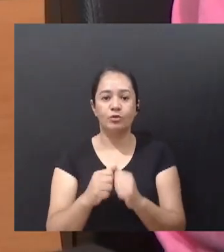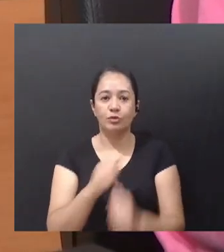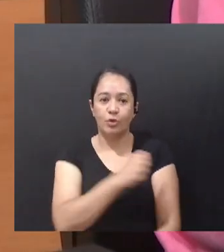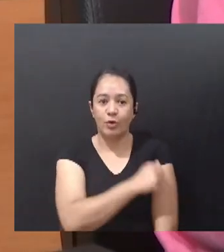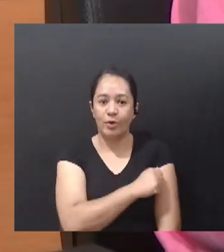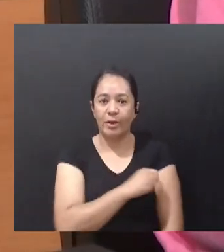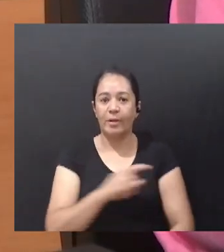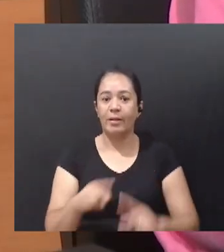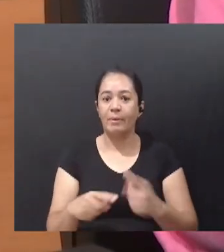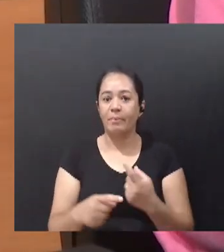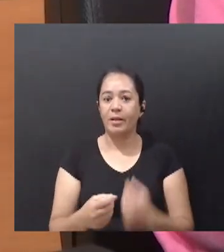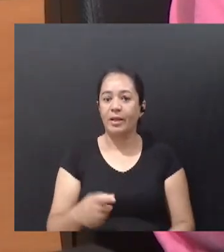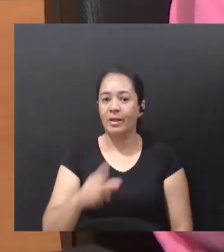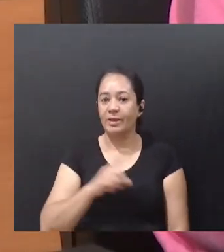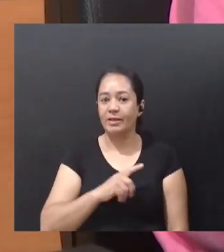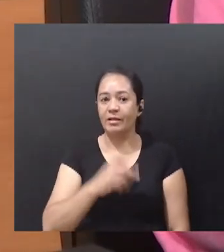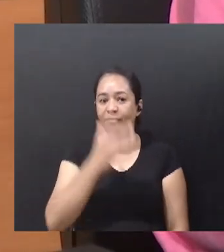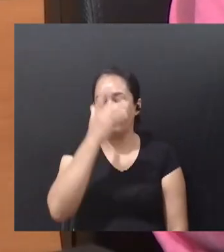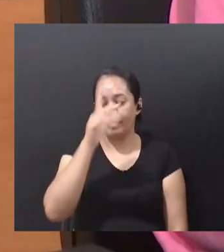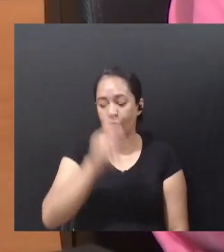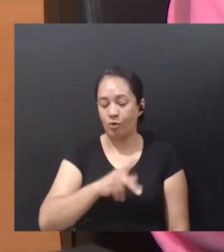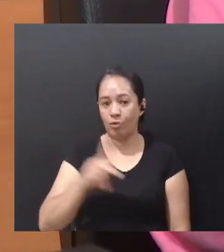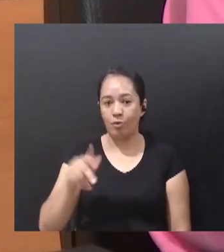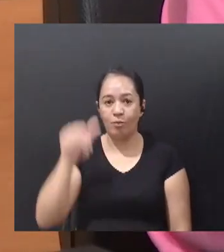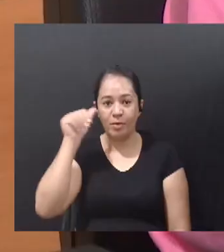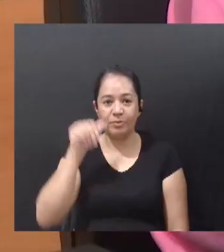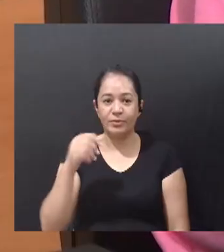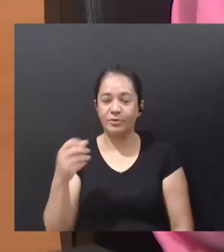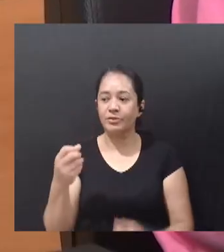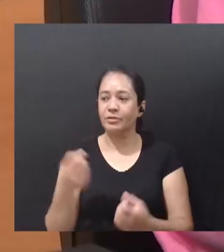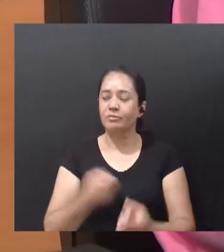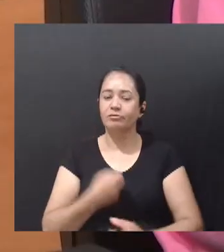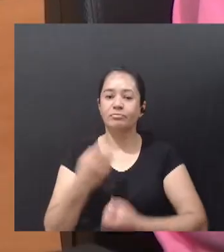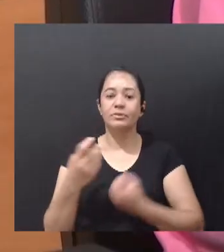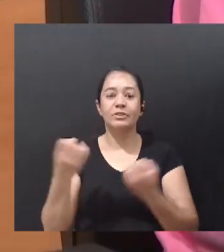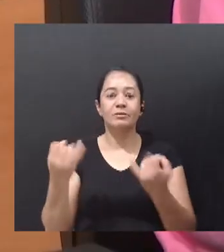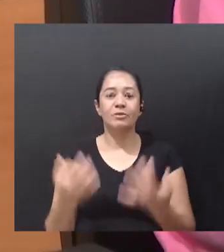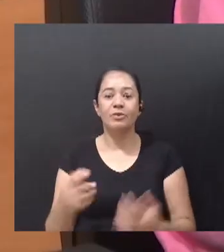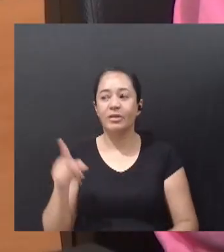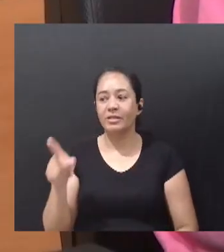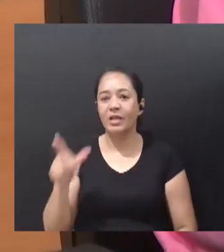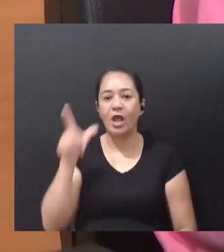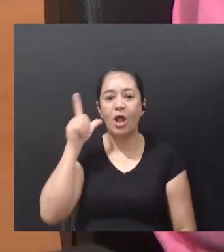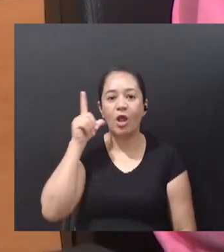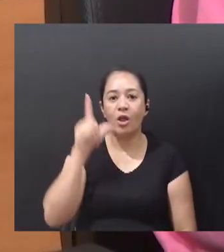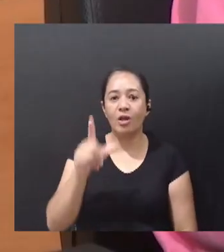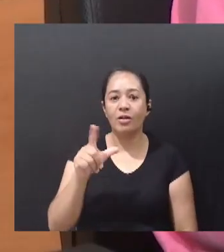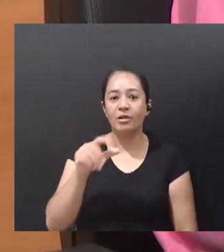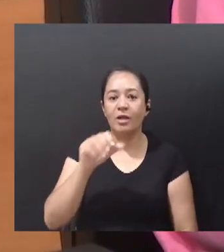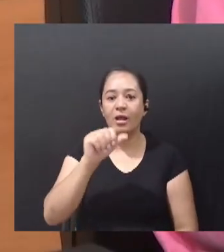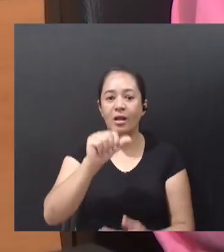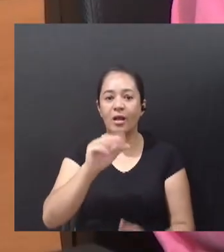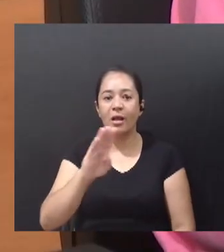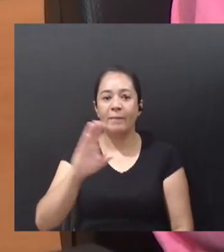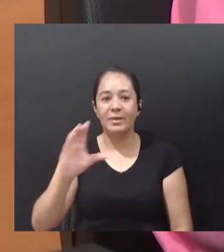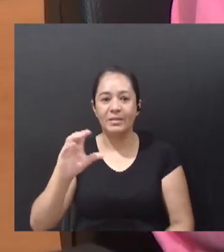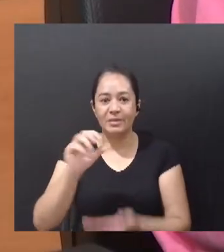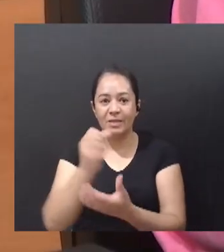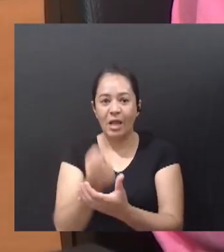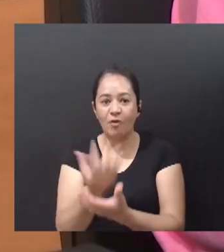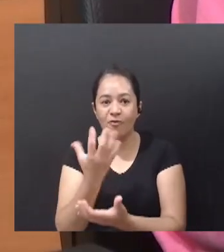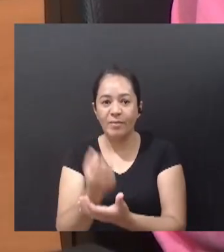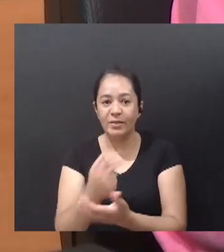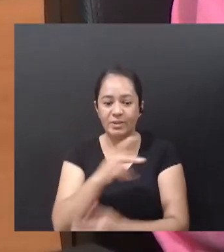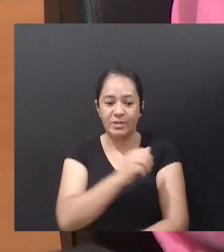de uma professora que falou para a gente que ela só conseguiu alfabetizar o aluno dela